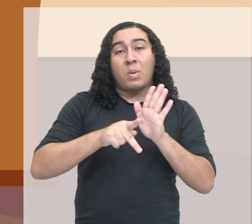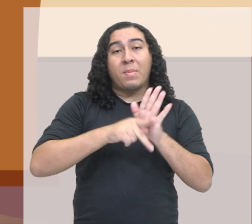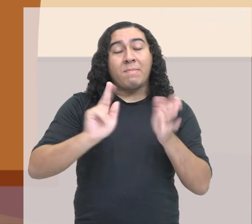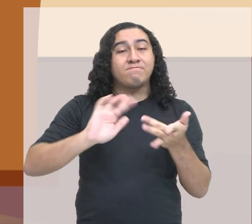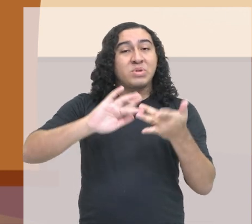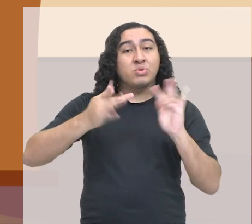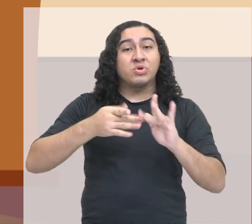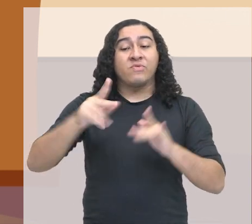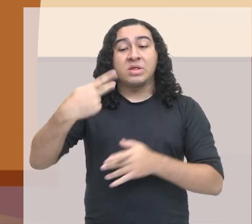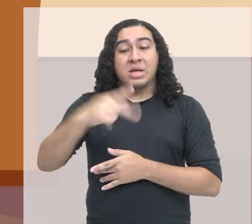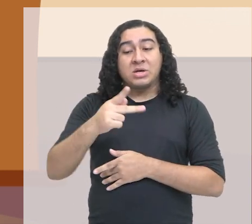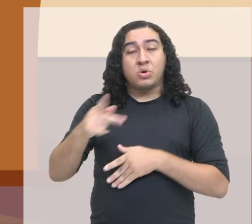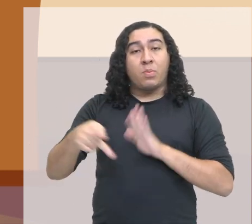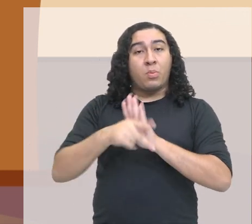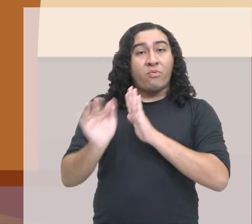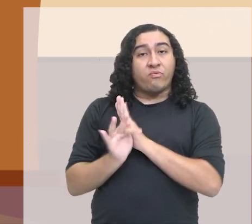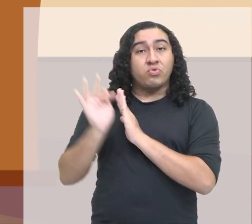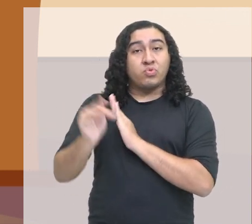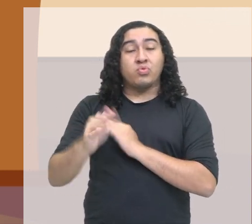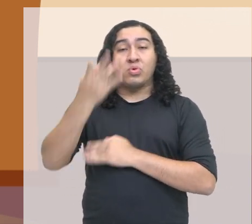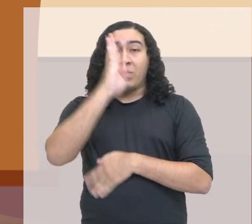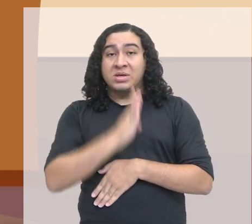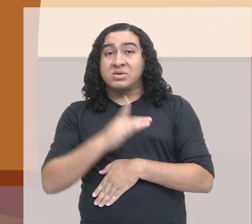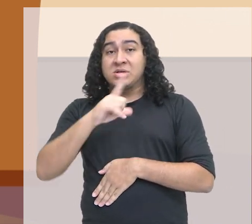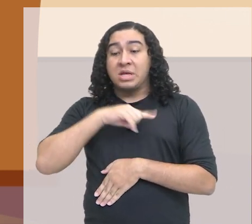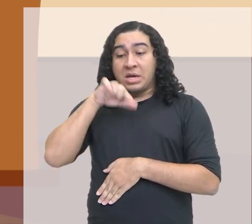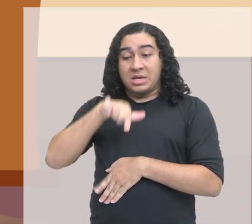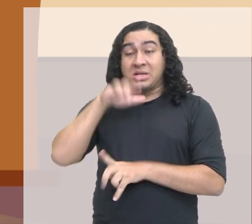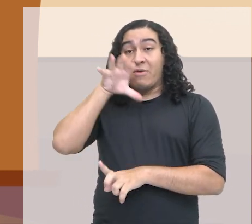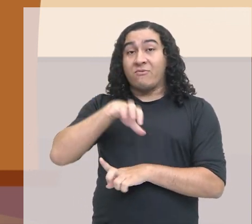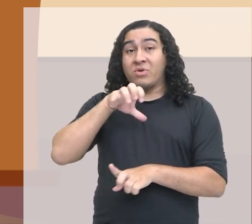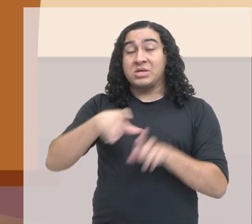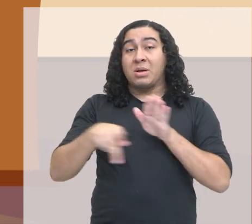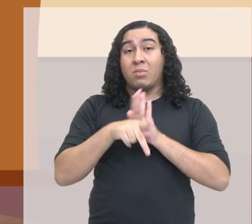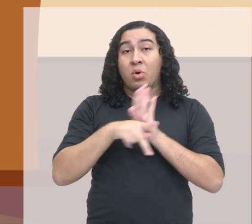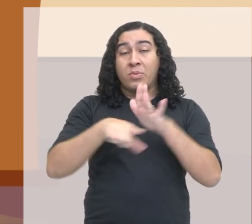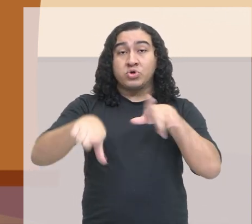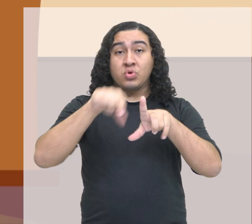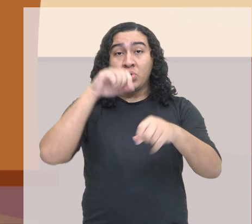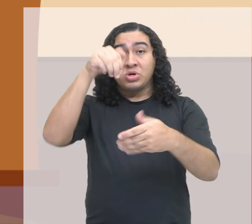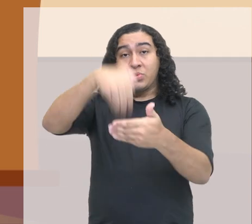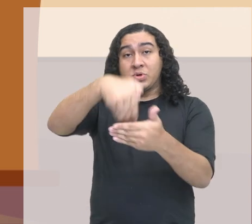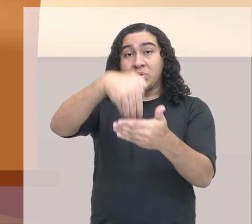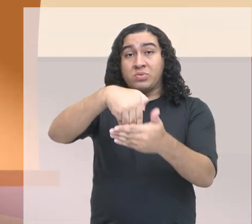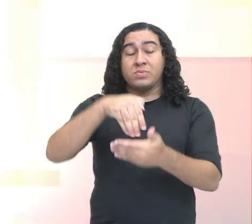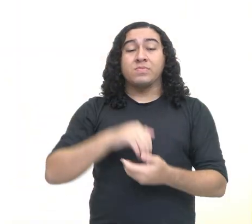Brasil. Este debate teve grande influência na decisão dos eleitores.